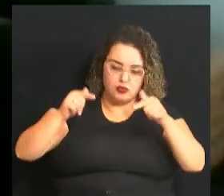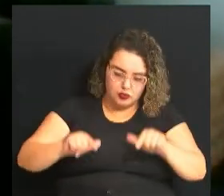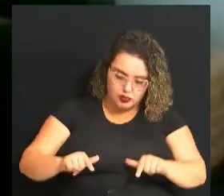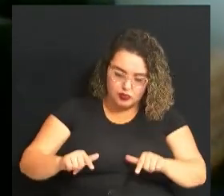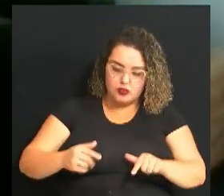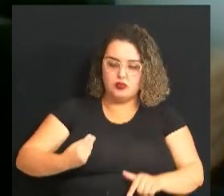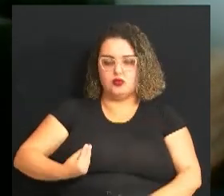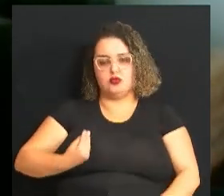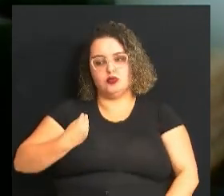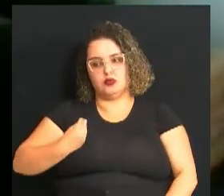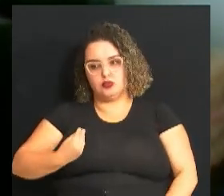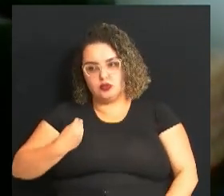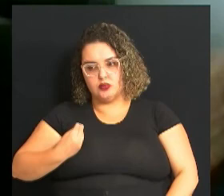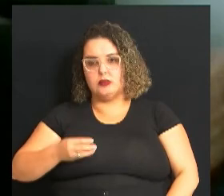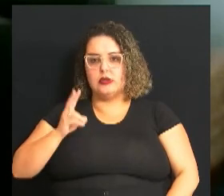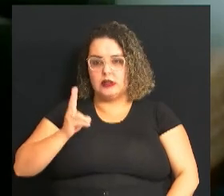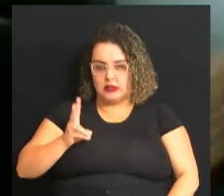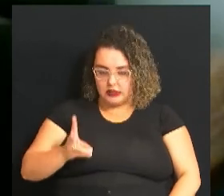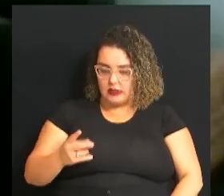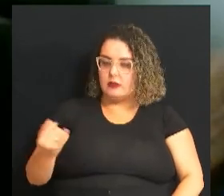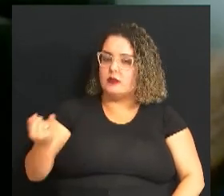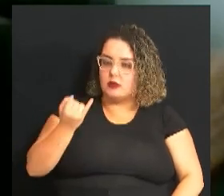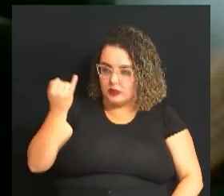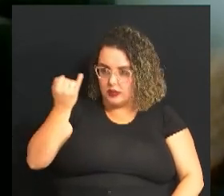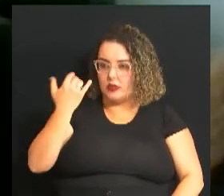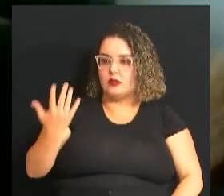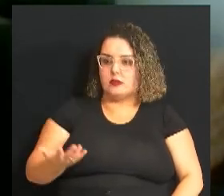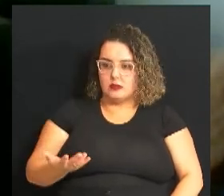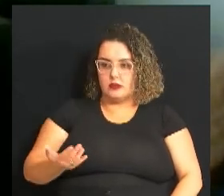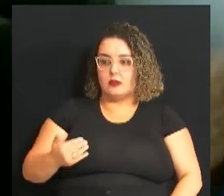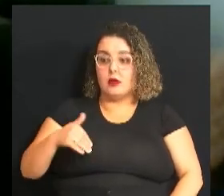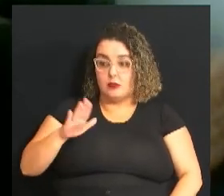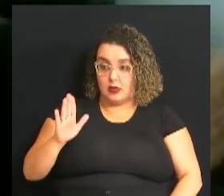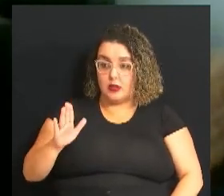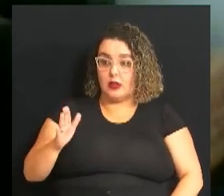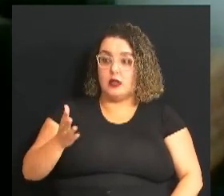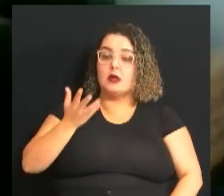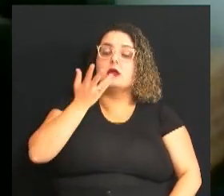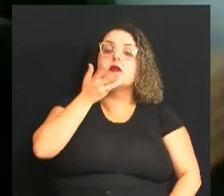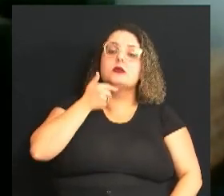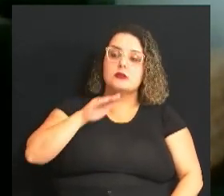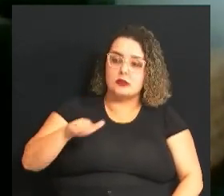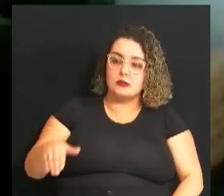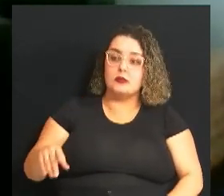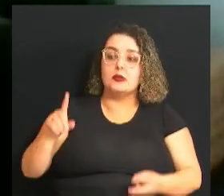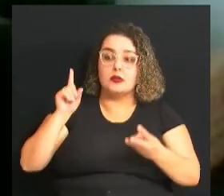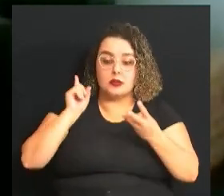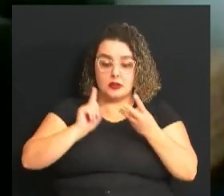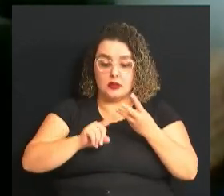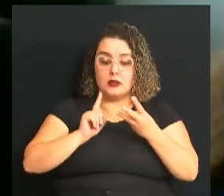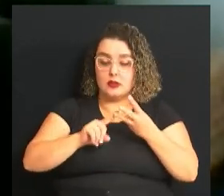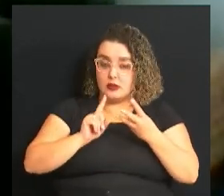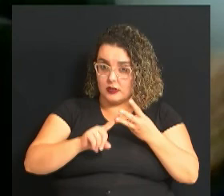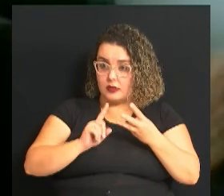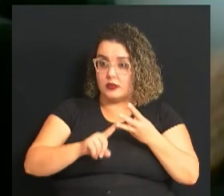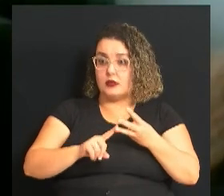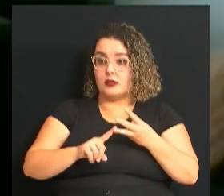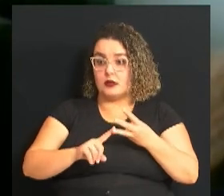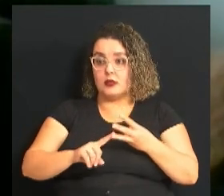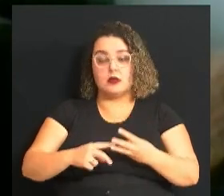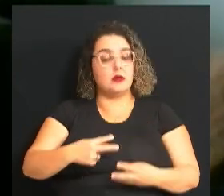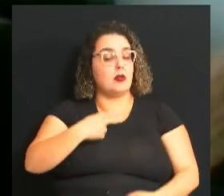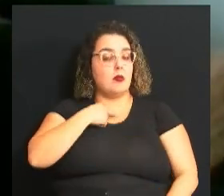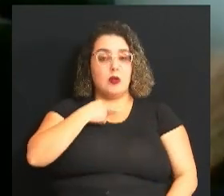vive, sempre é importante, ainda mais quando você tem crianças em casa. E o terceiro ponto que a gente não pode